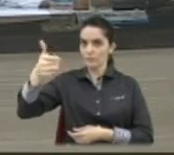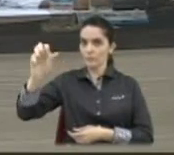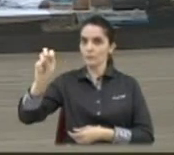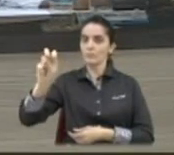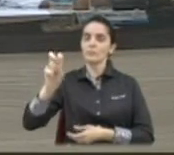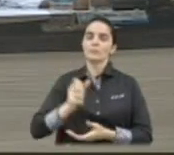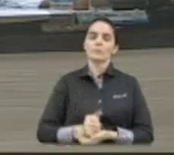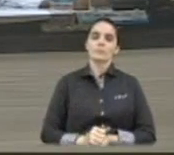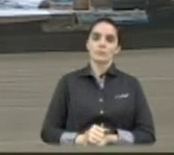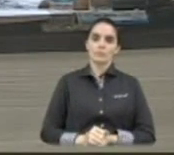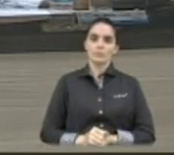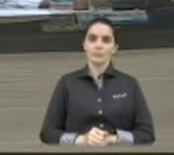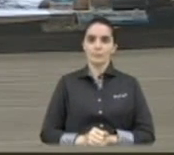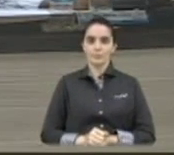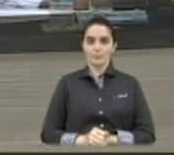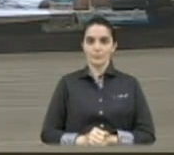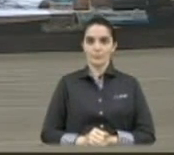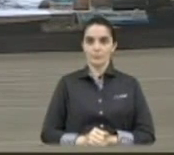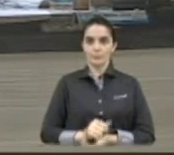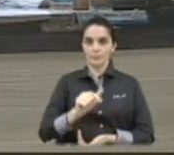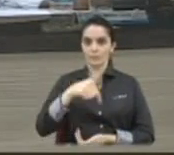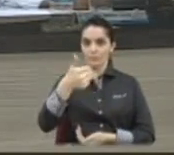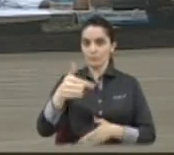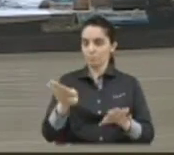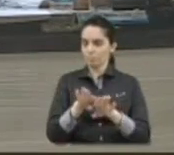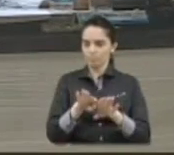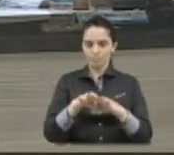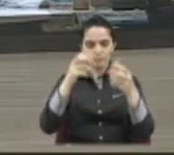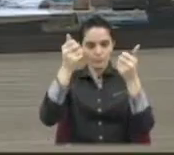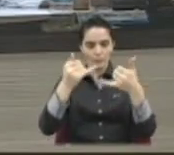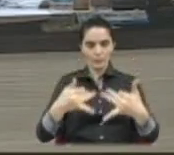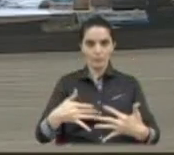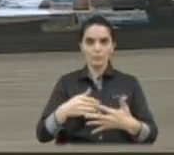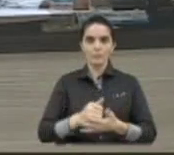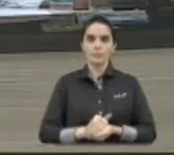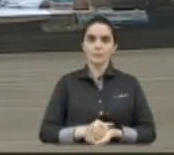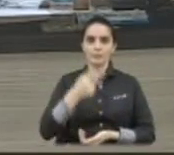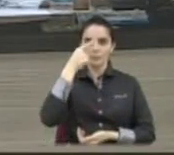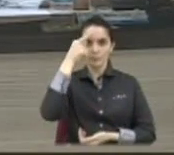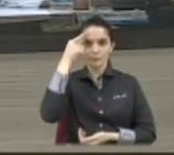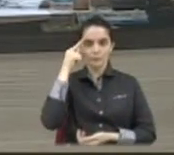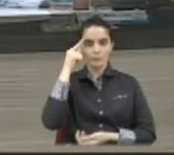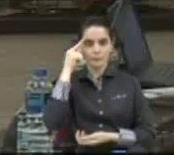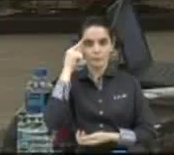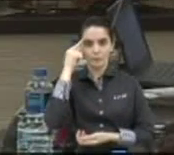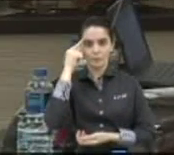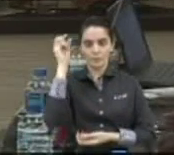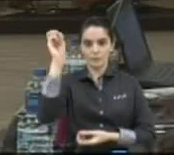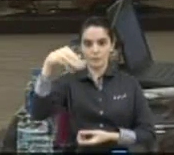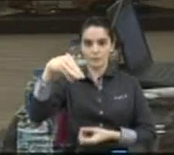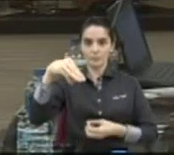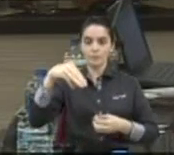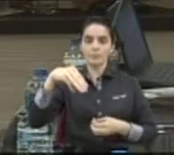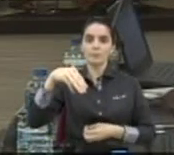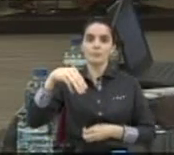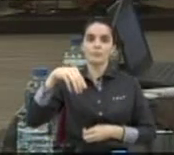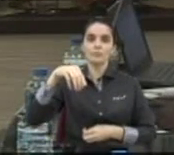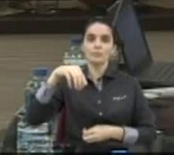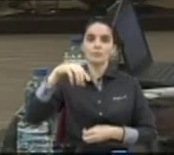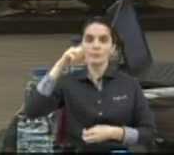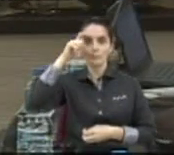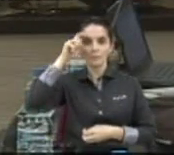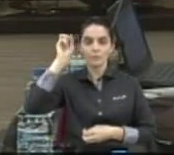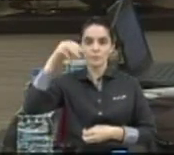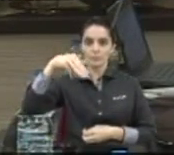que está sendo contemplada posteriormente da mesma forma das demais. Vereador Wilson. Sim. Vereador Dinho.